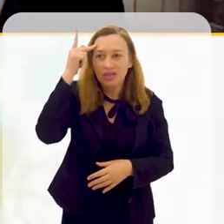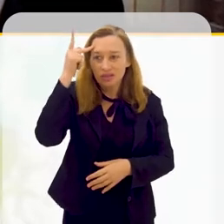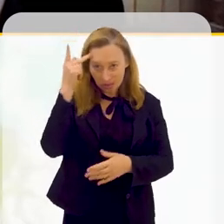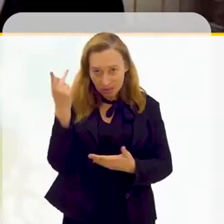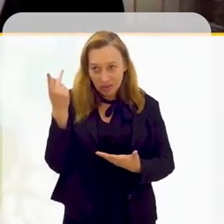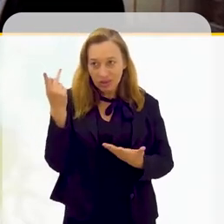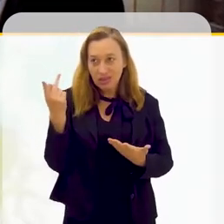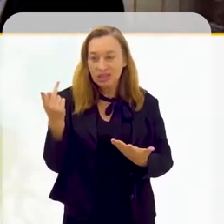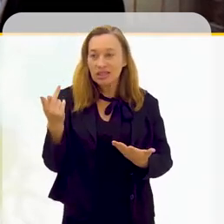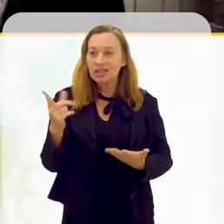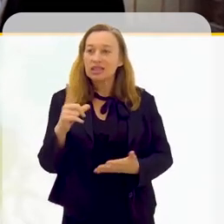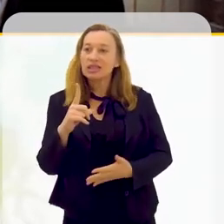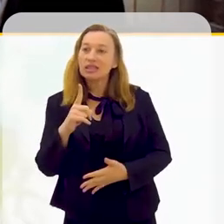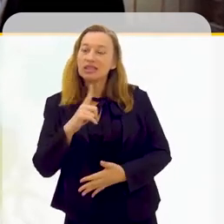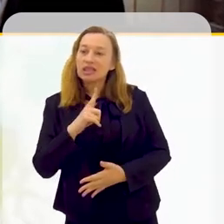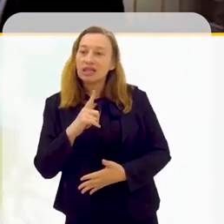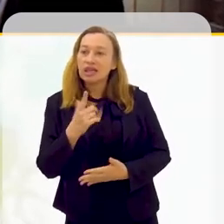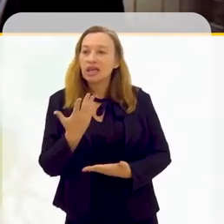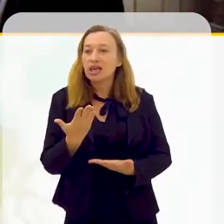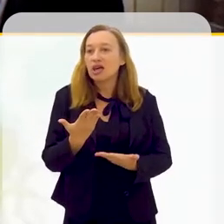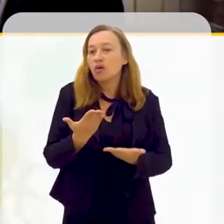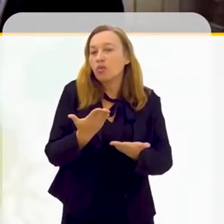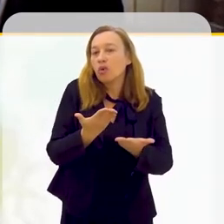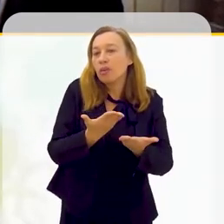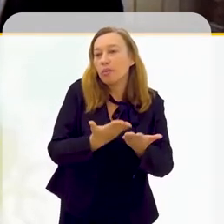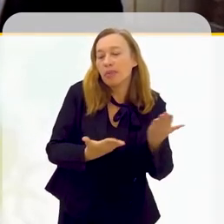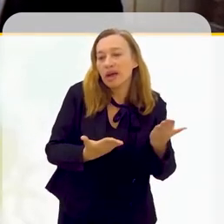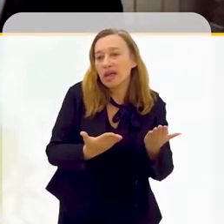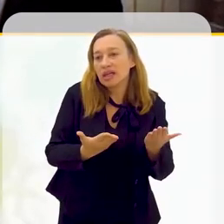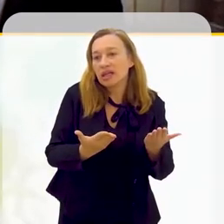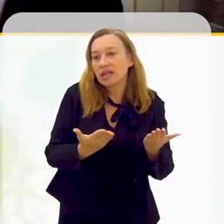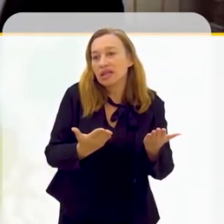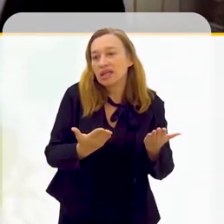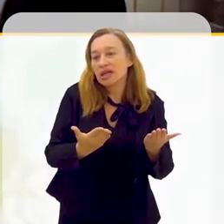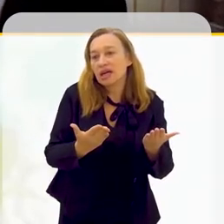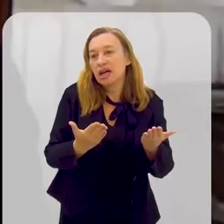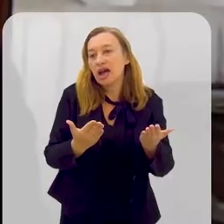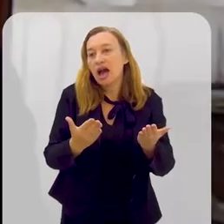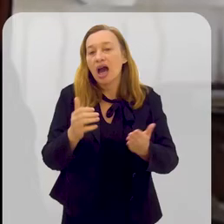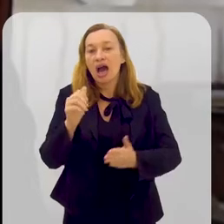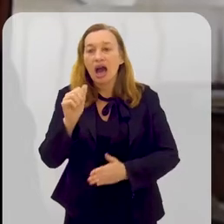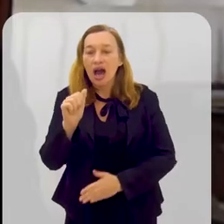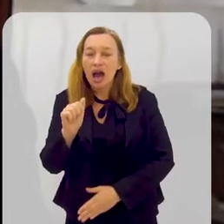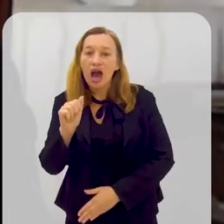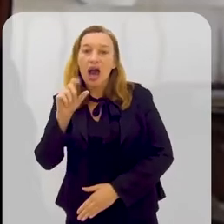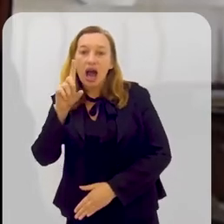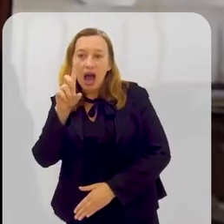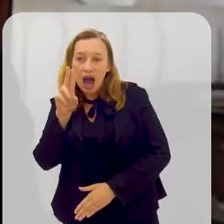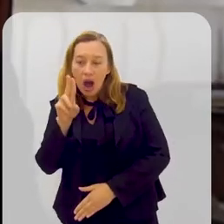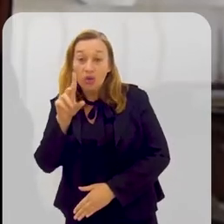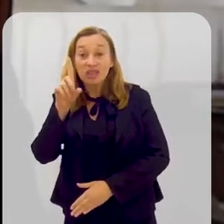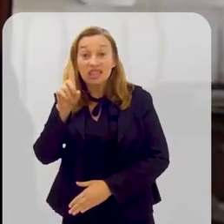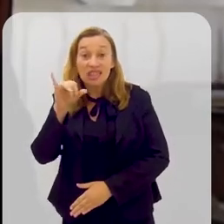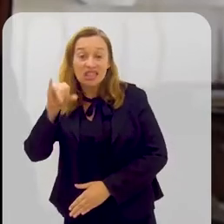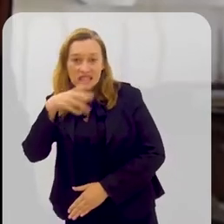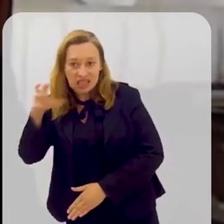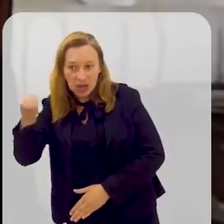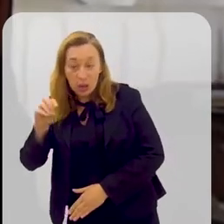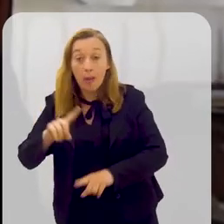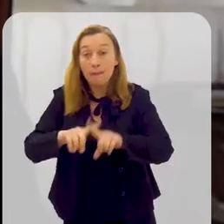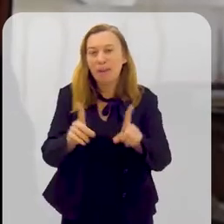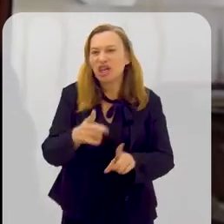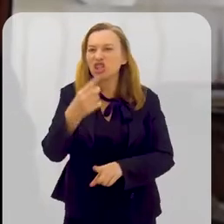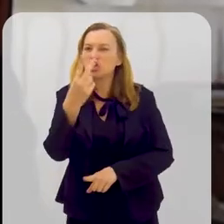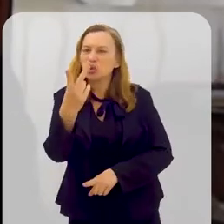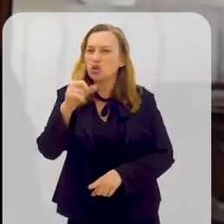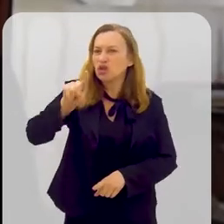de pessoas que apresentam alguma perda auditiva mas destas 10 milhões